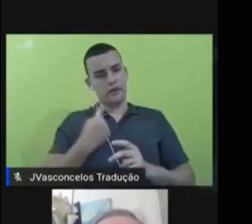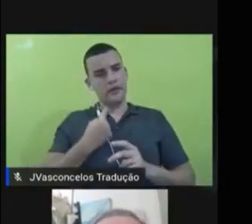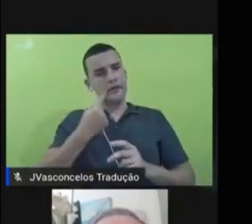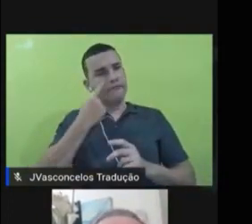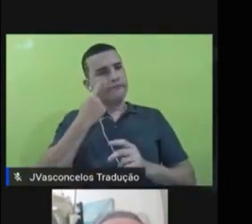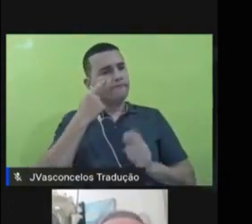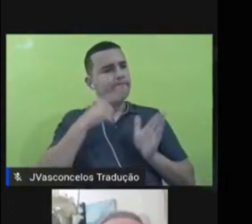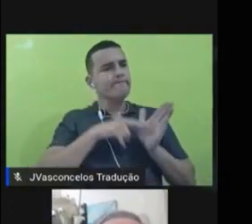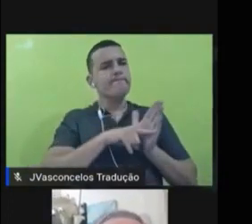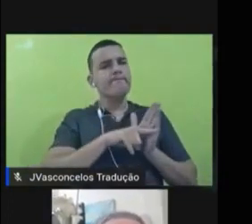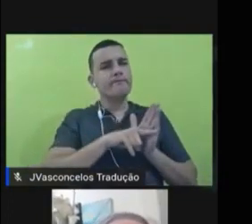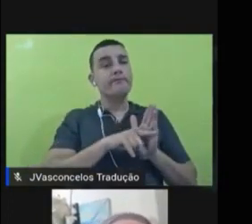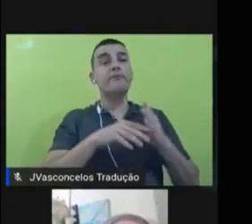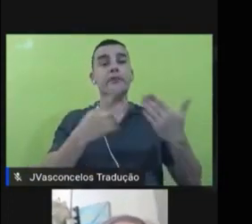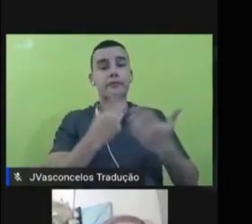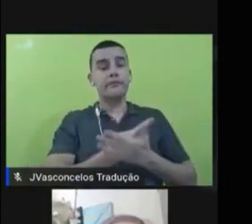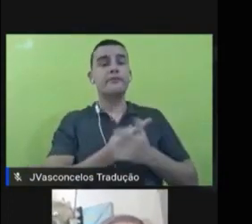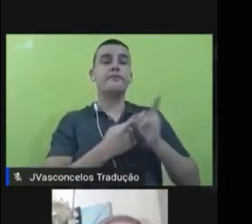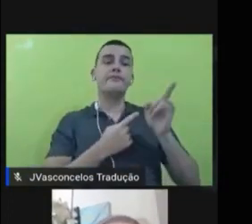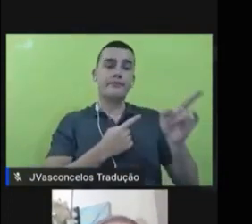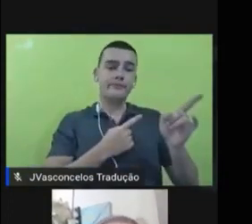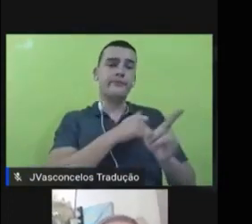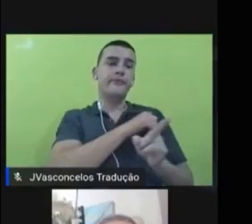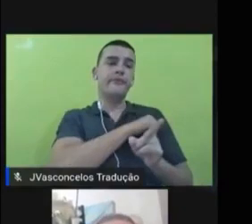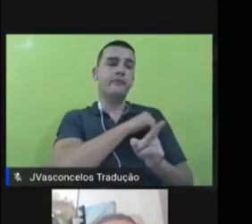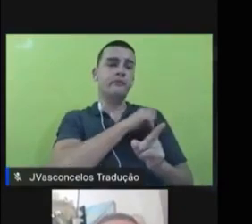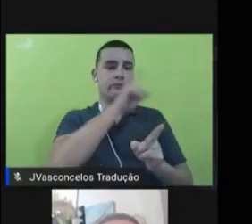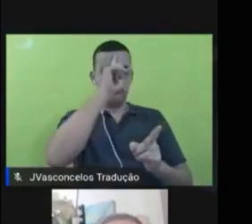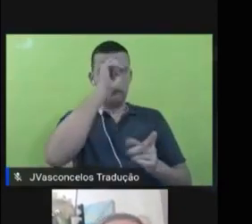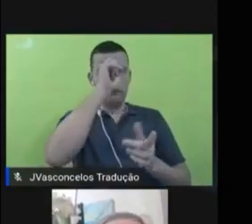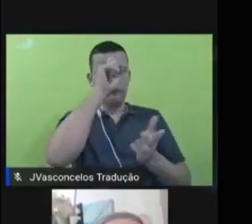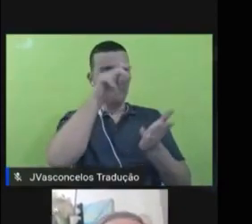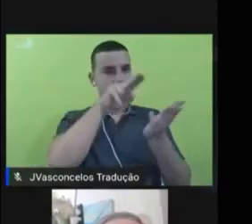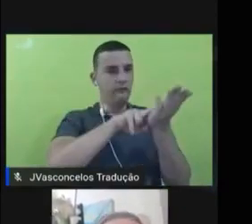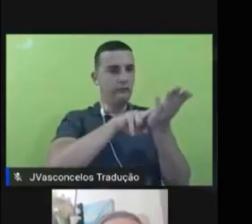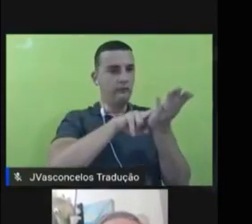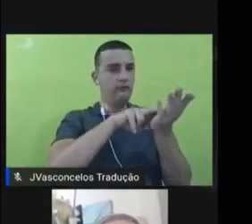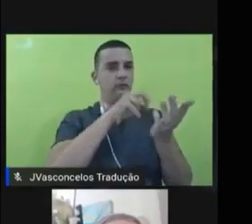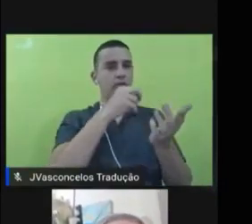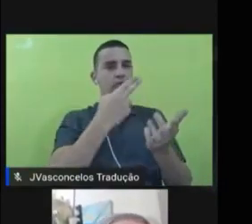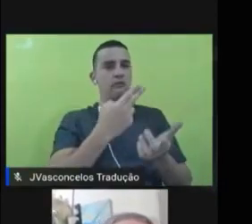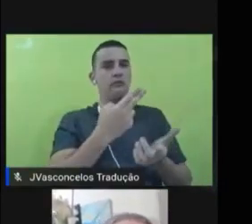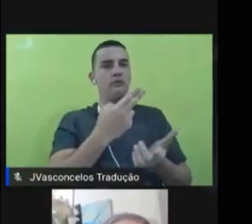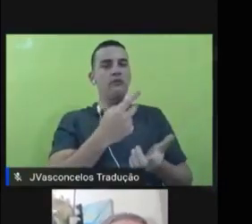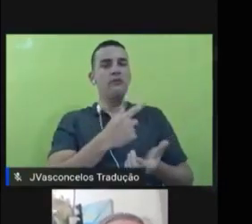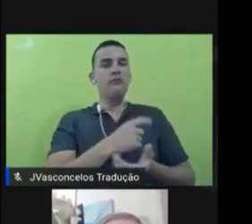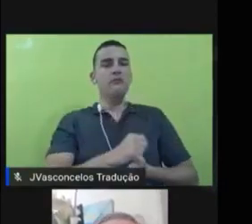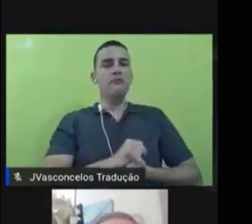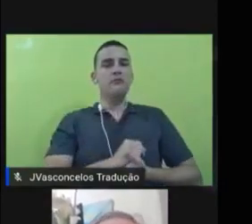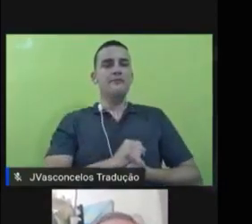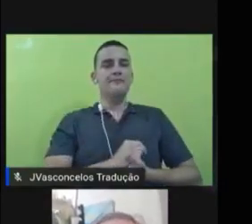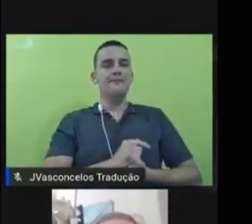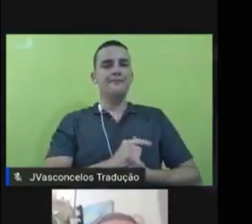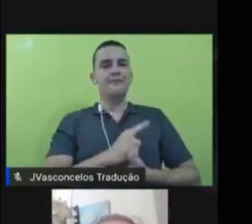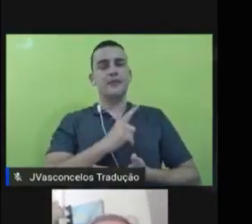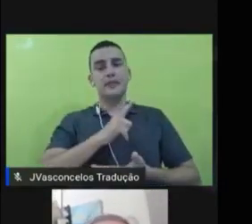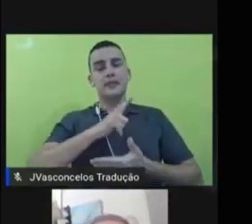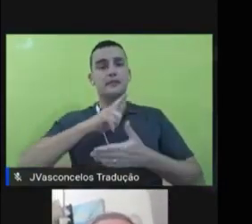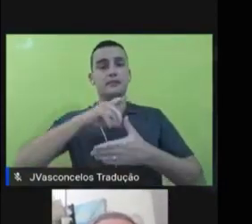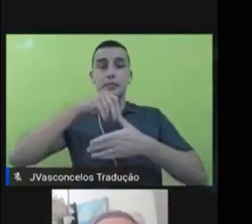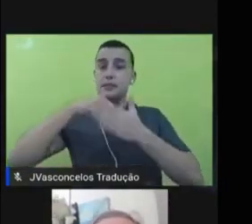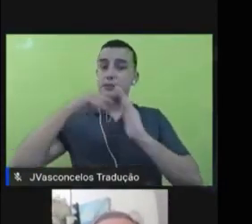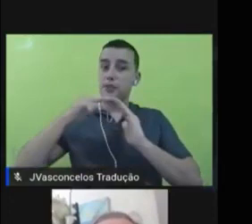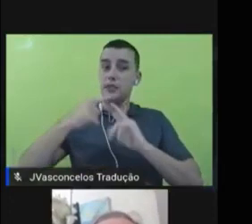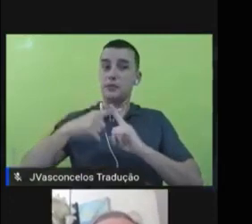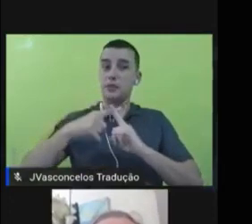verificar, esse aluno está internado, ou ele está com uma reclusão devido a uma recomendação médica,